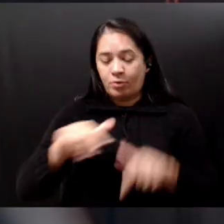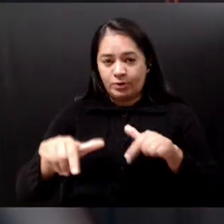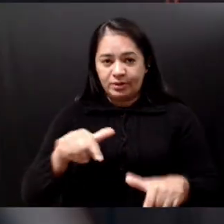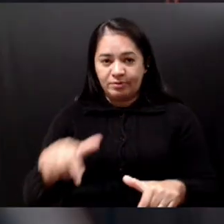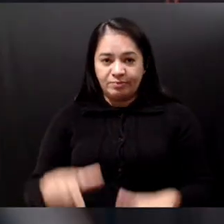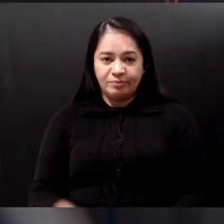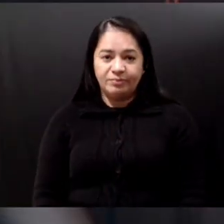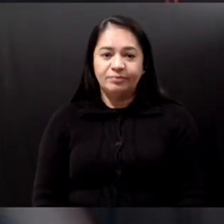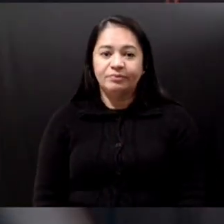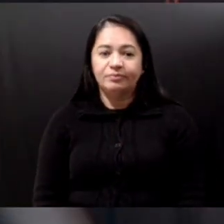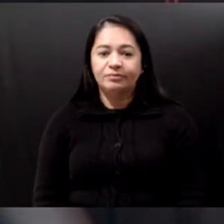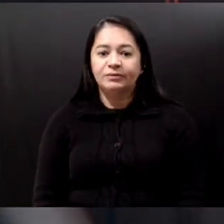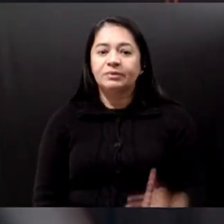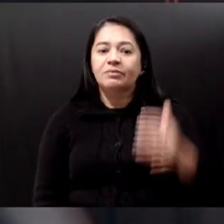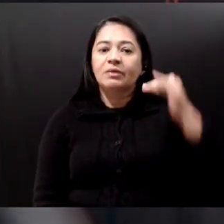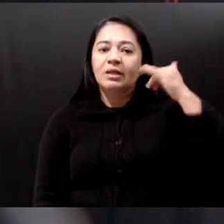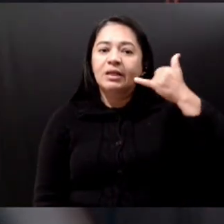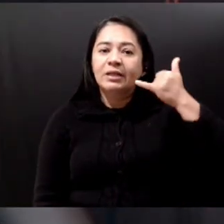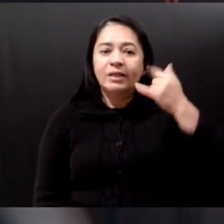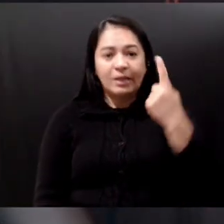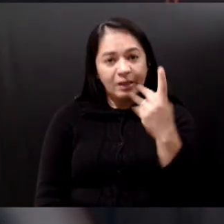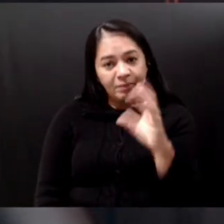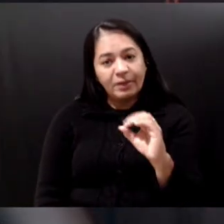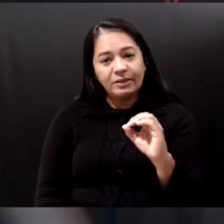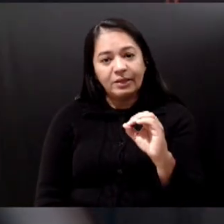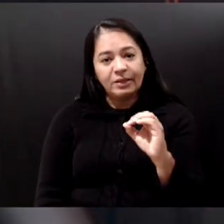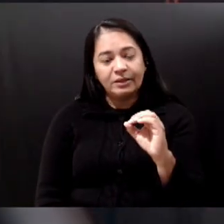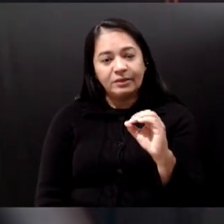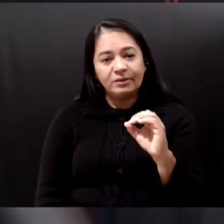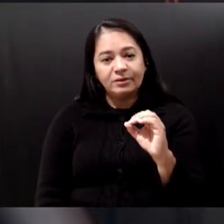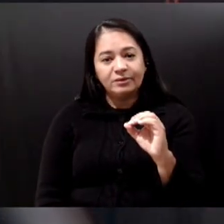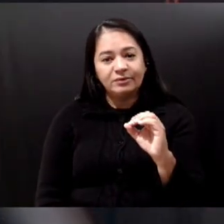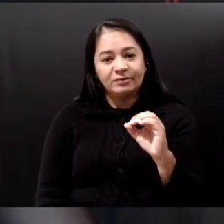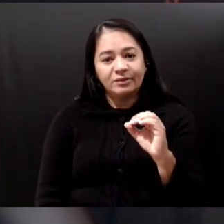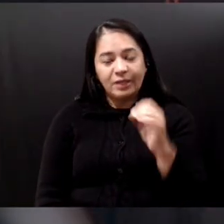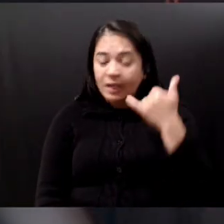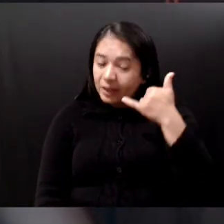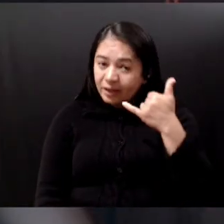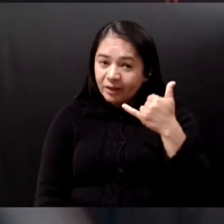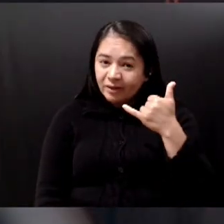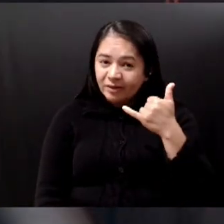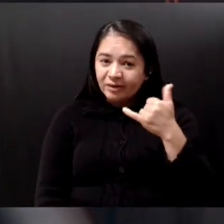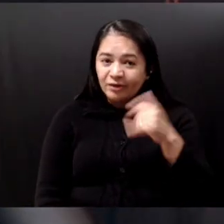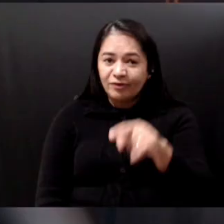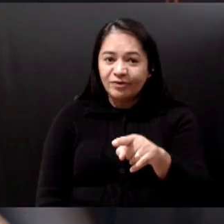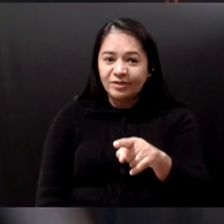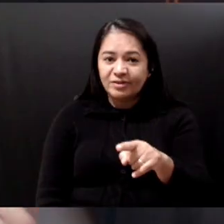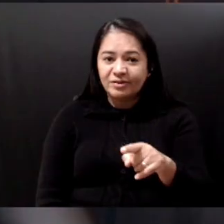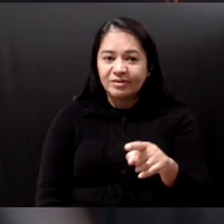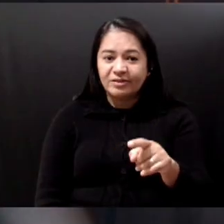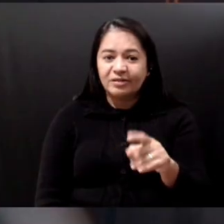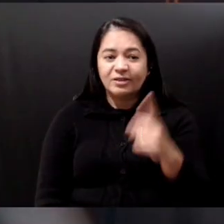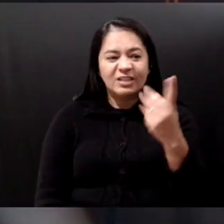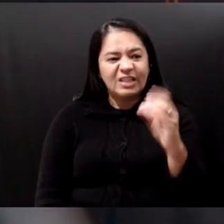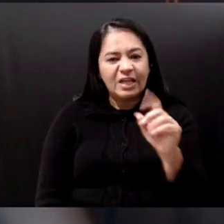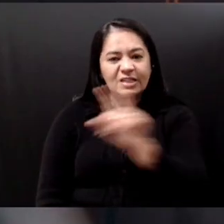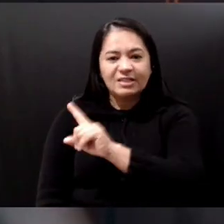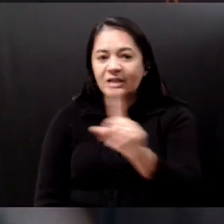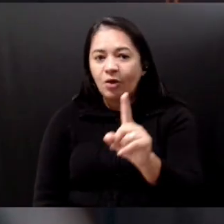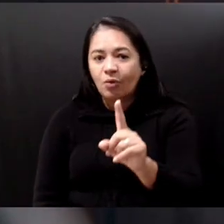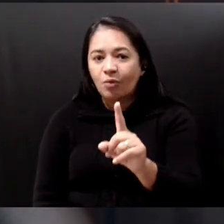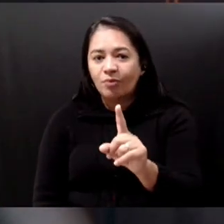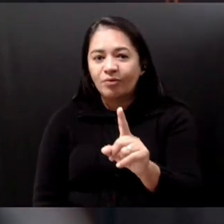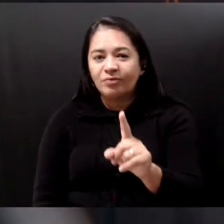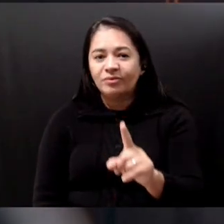para 10 profissionais, para 10 médicos. Você vai receber 10 nãos para um sim. E este é o processo